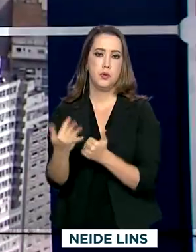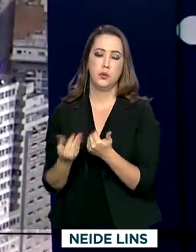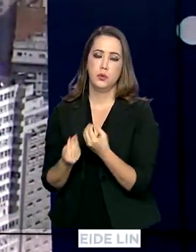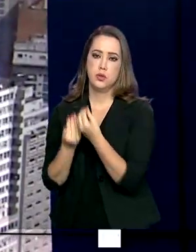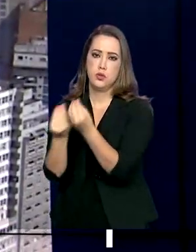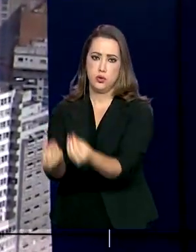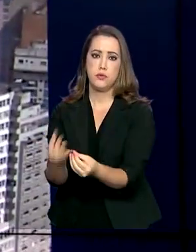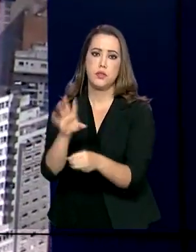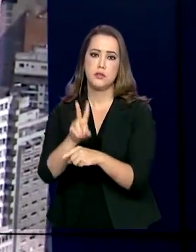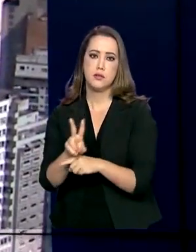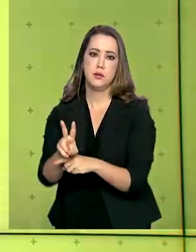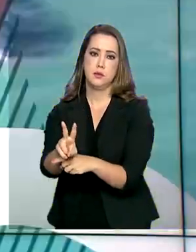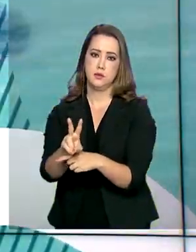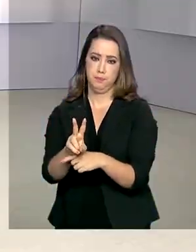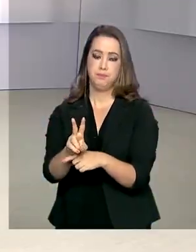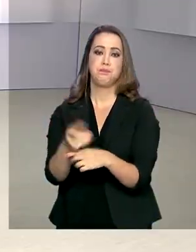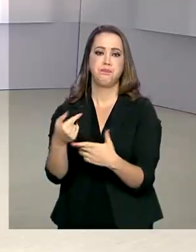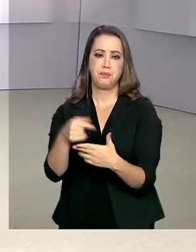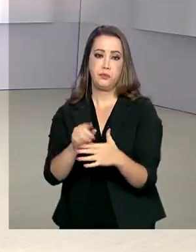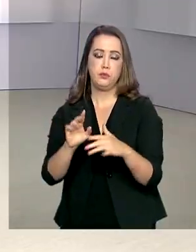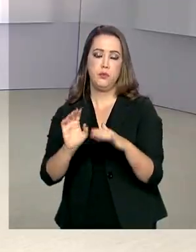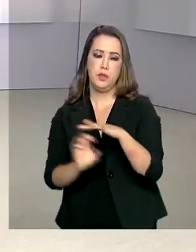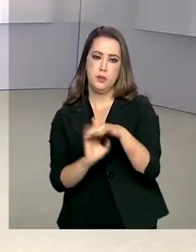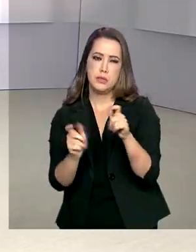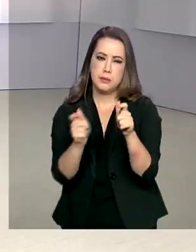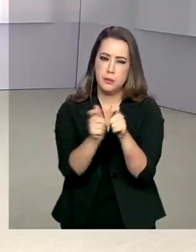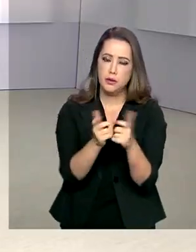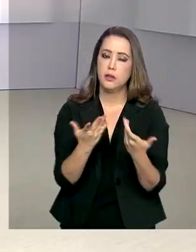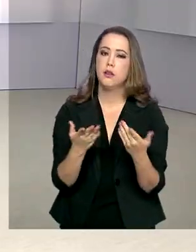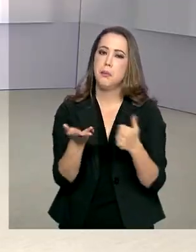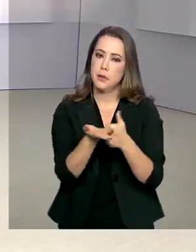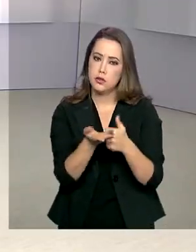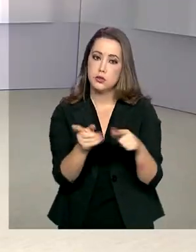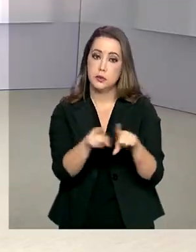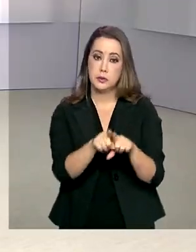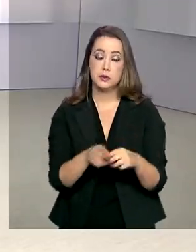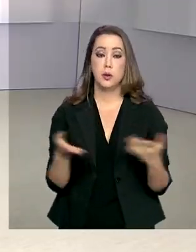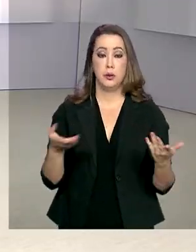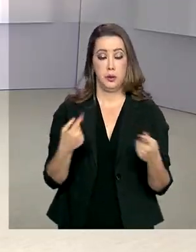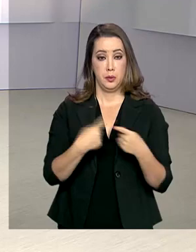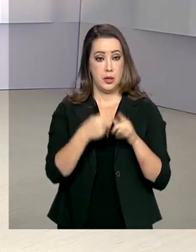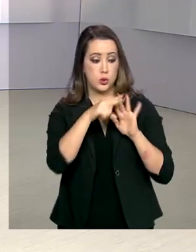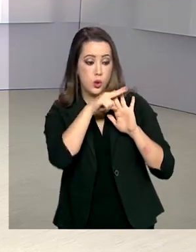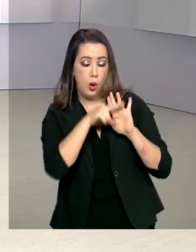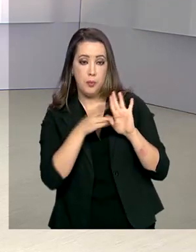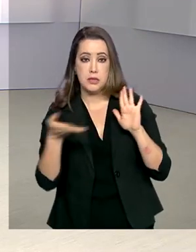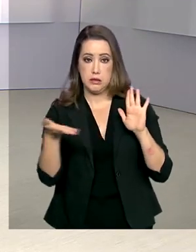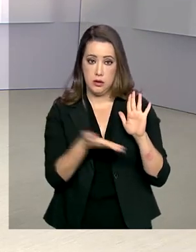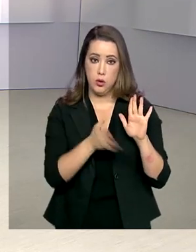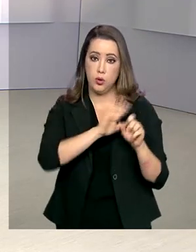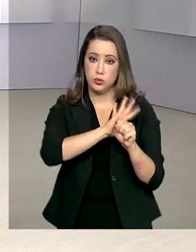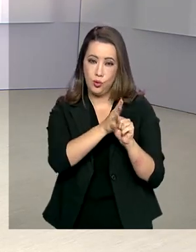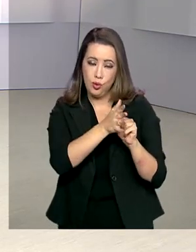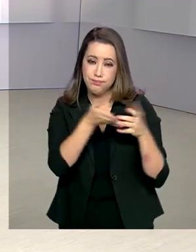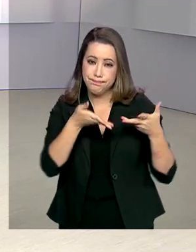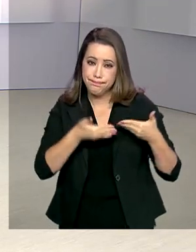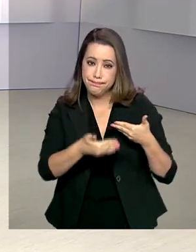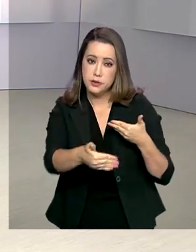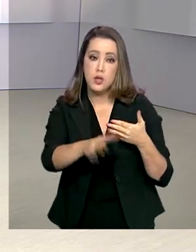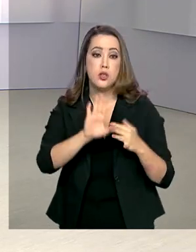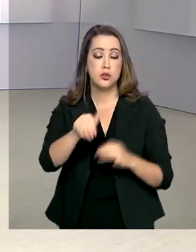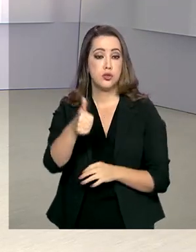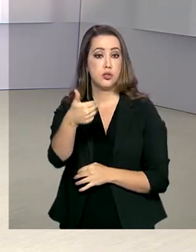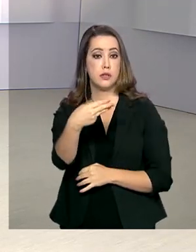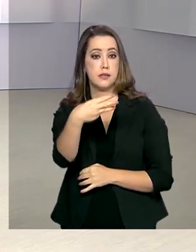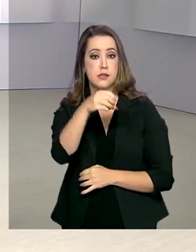pequenas e médias empresas. As medidas emergenciais do banco durante essa crise do coronavírus já totalizam 138